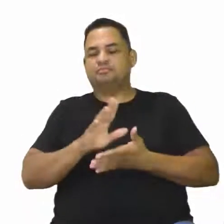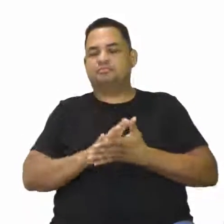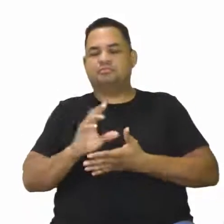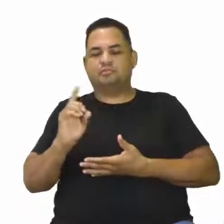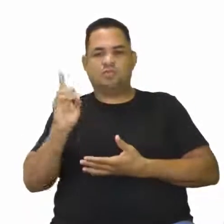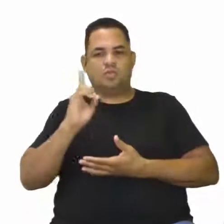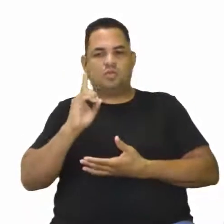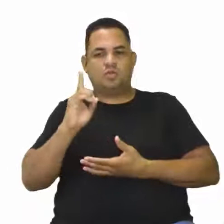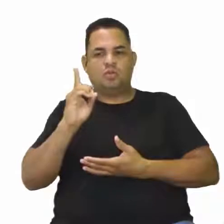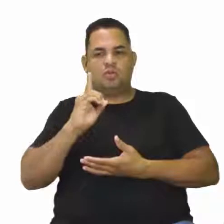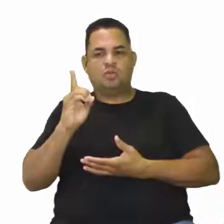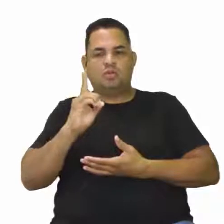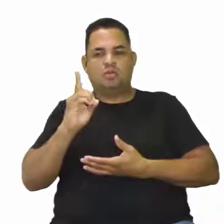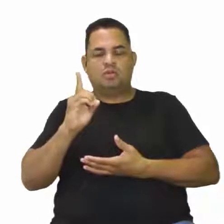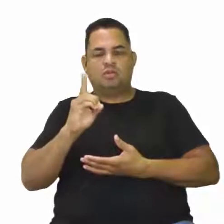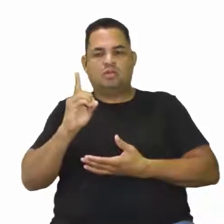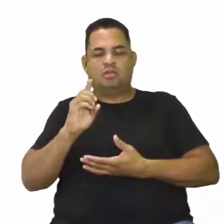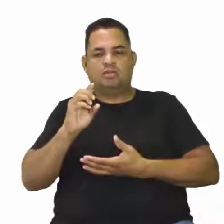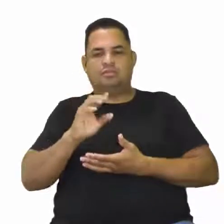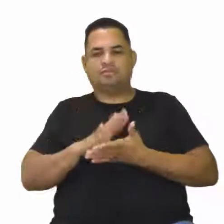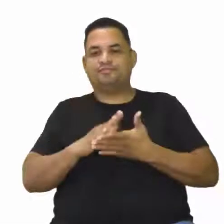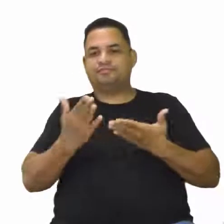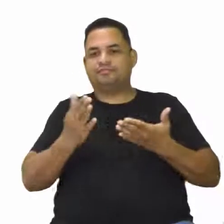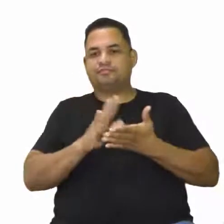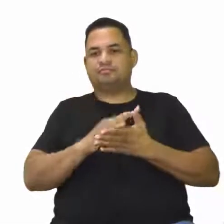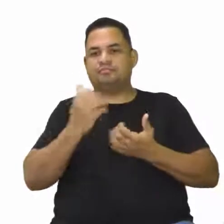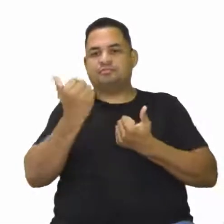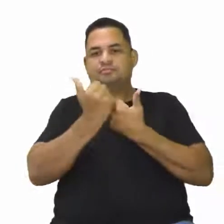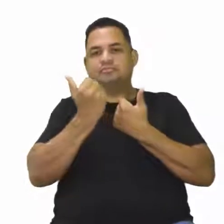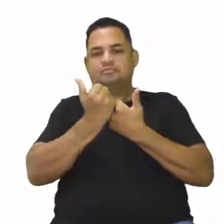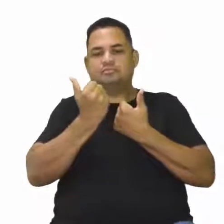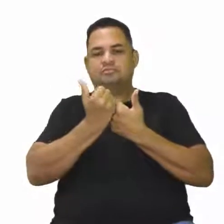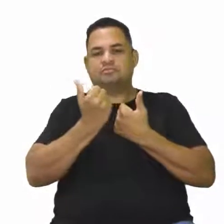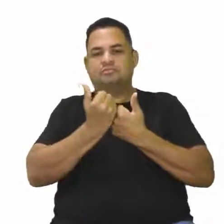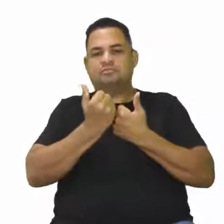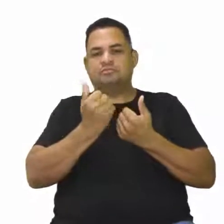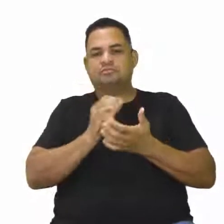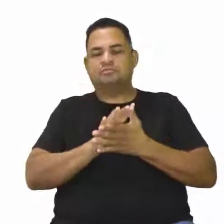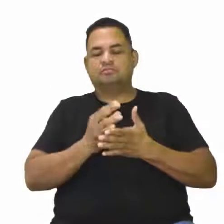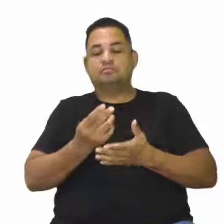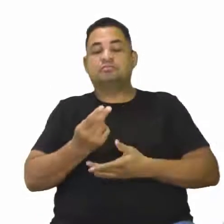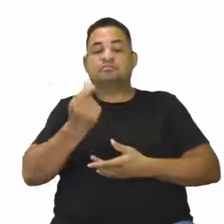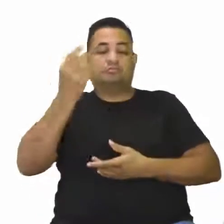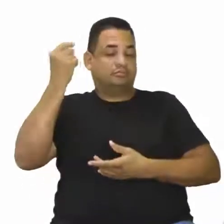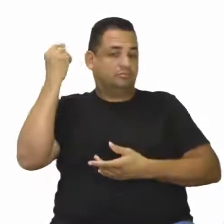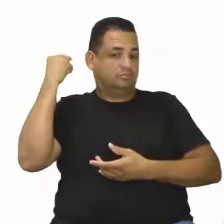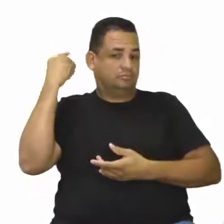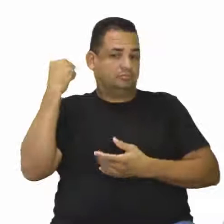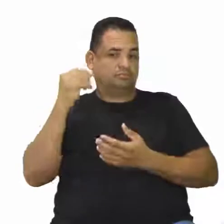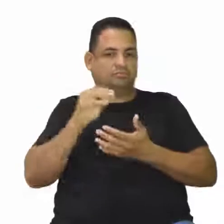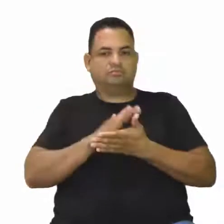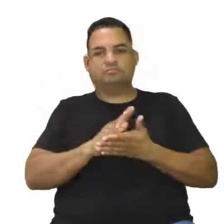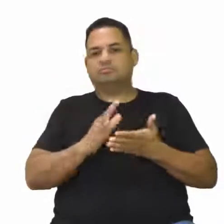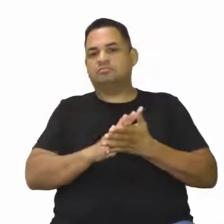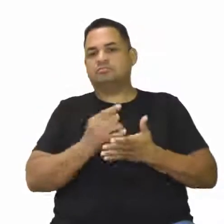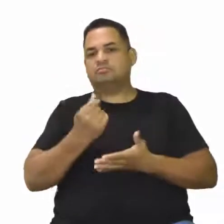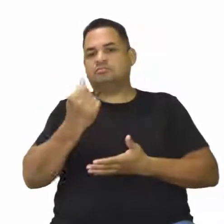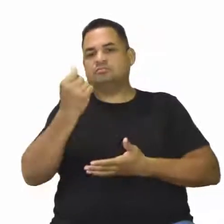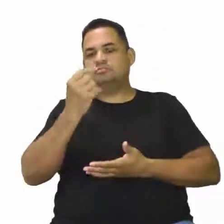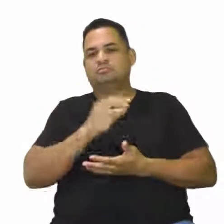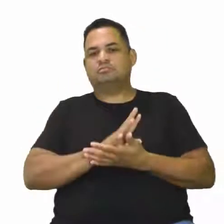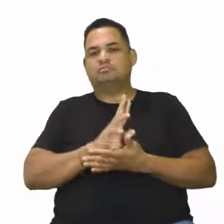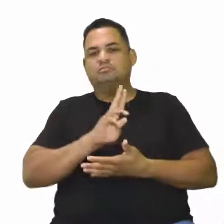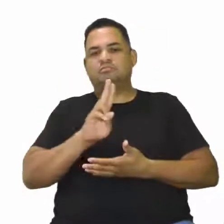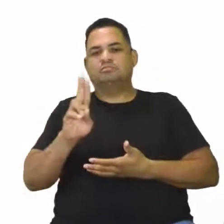dólar americano, que foi substituído pelo seu antigo, sua antiga moeda, que se